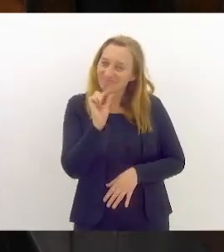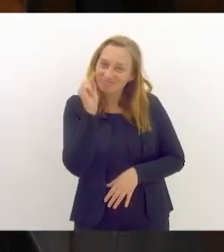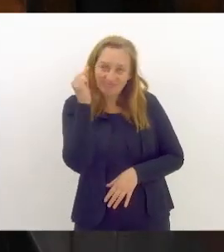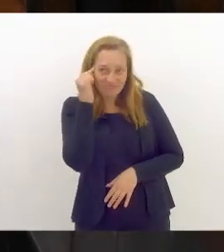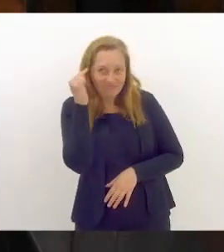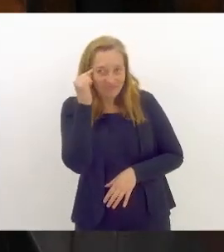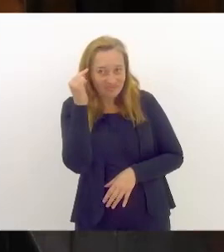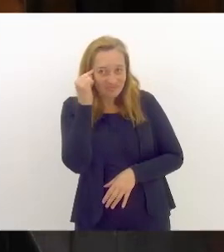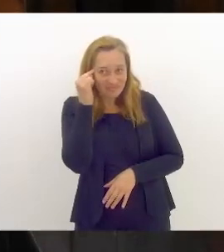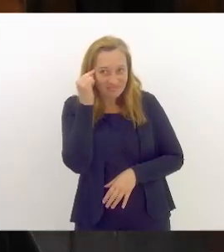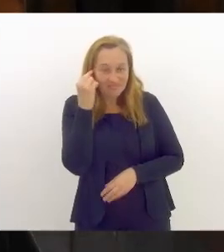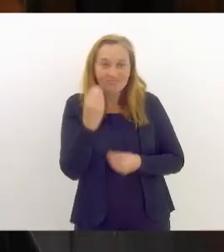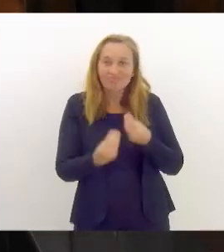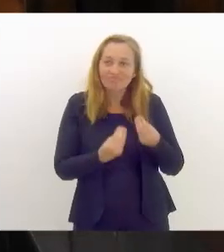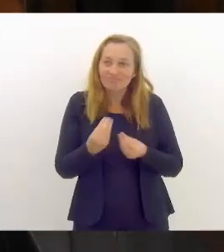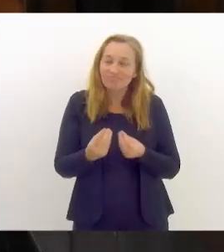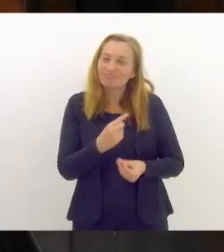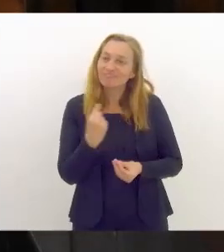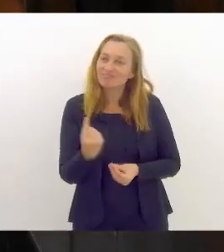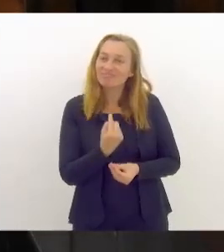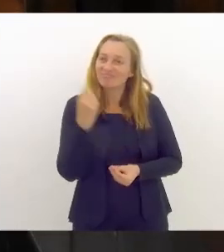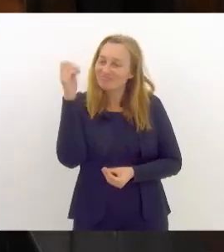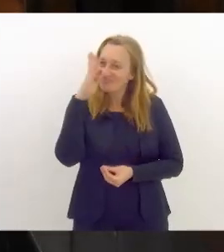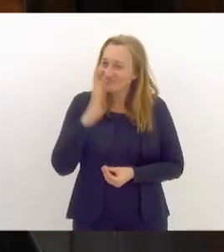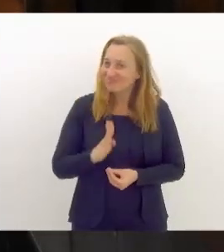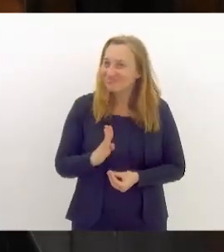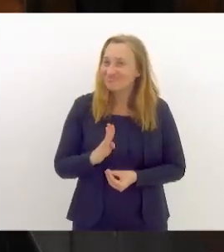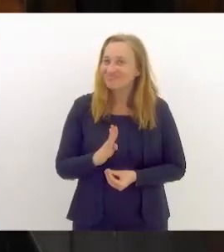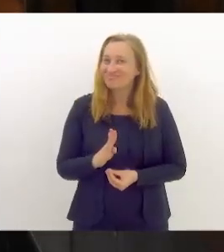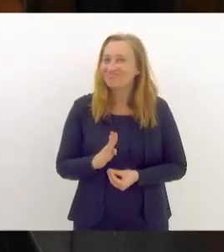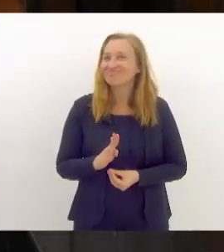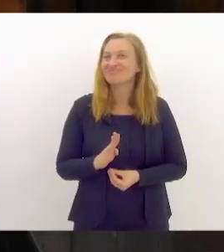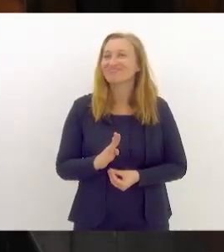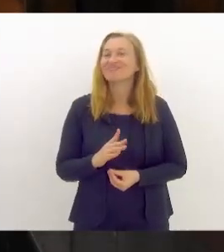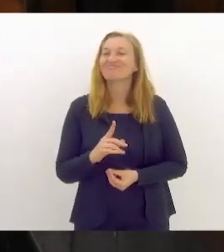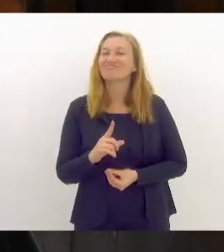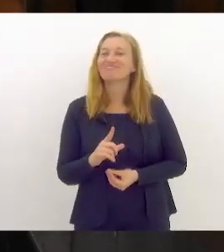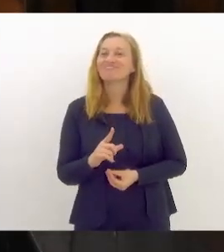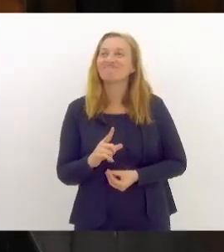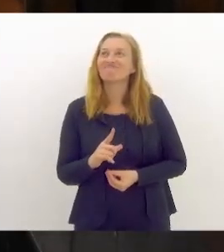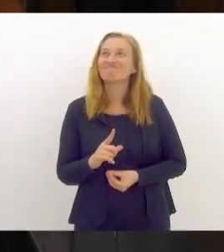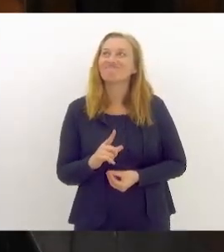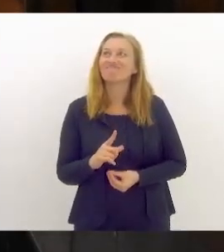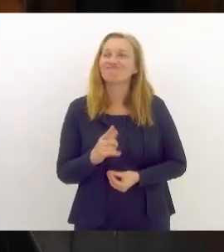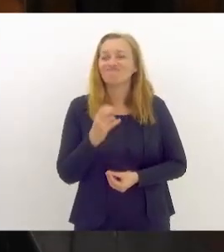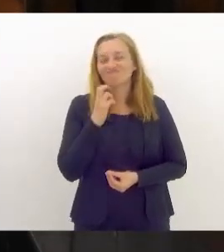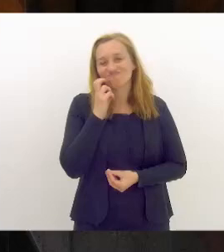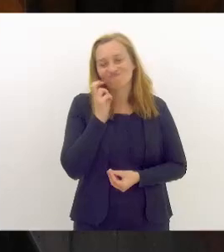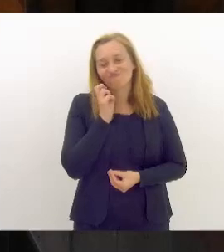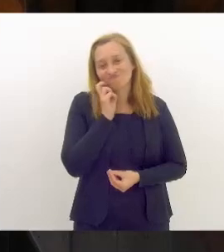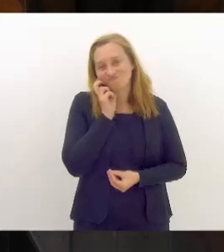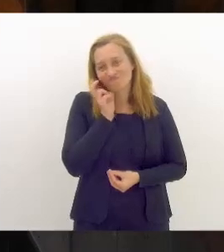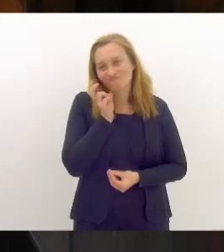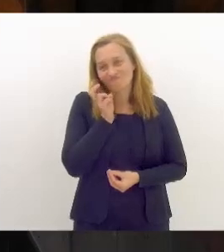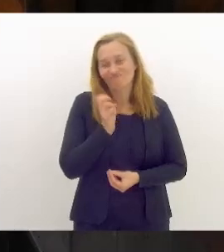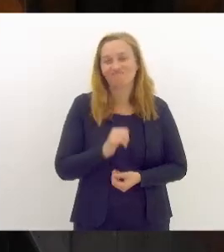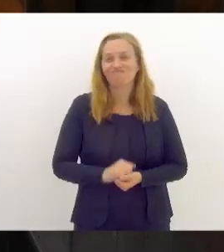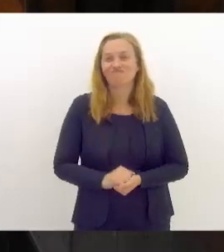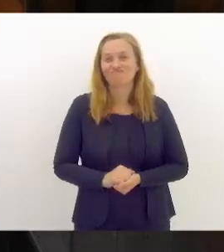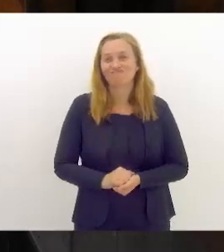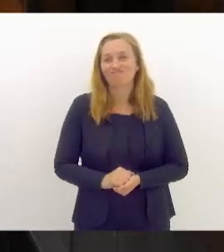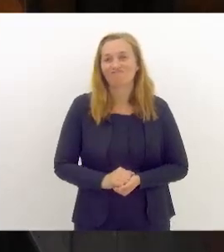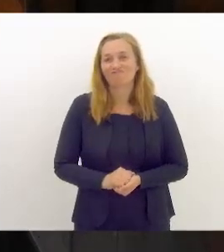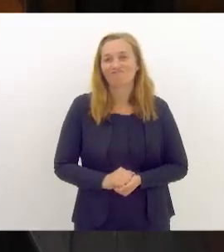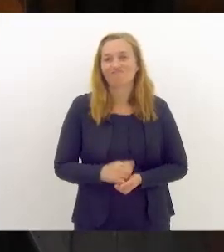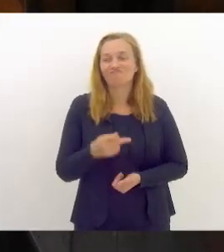sobre como nós brasileiros a gente tem é vergonha acanhamento